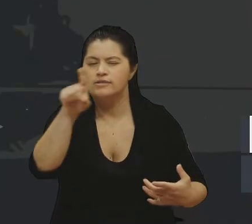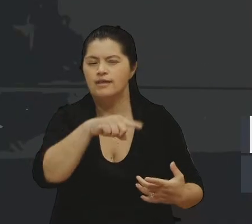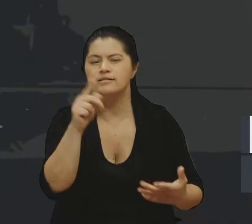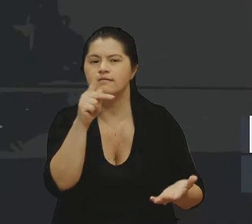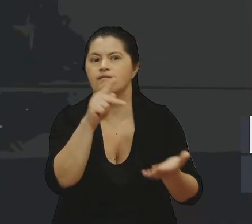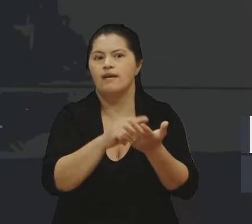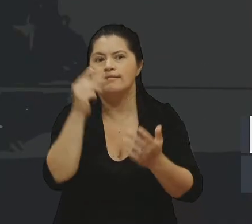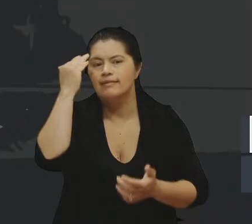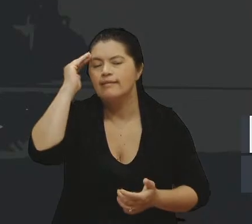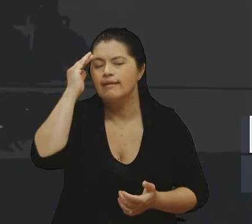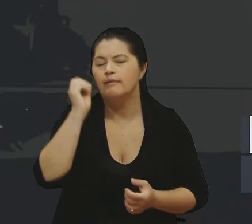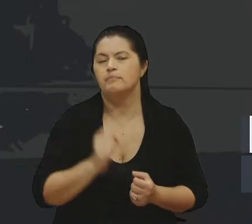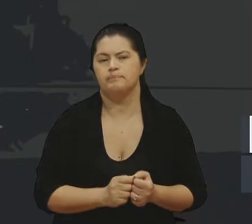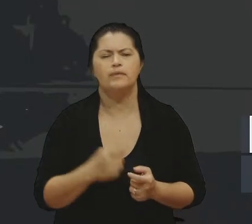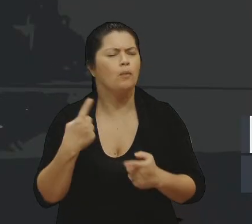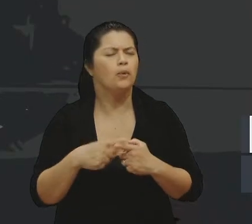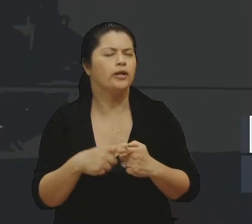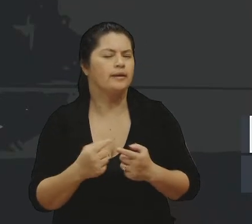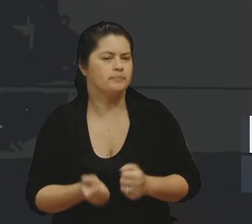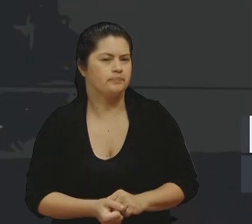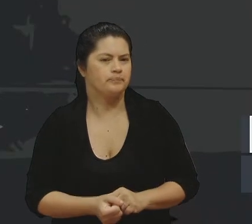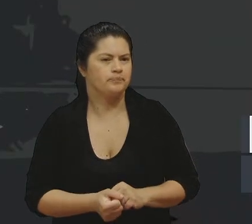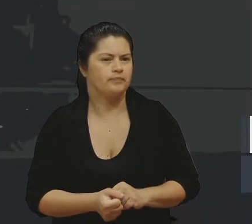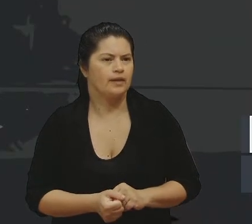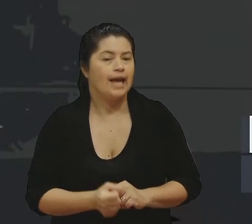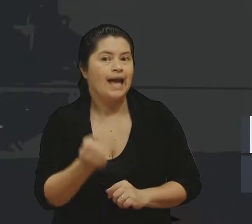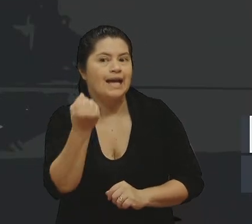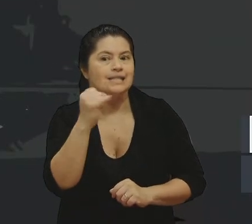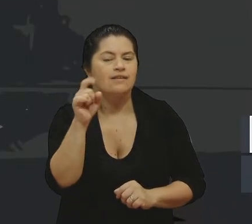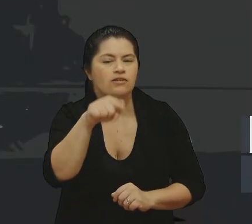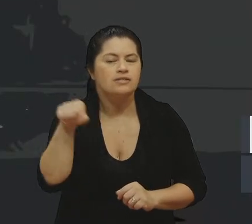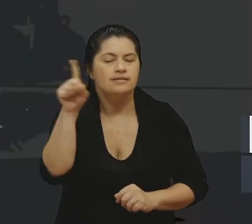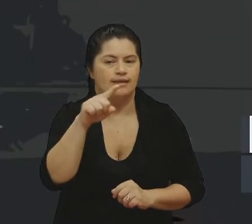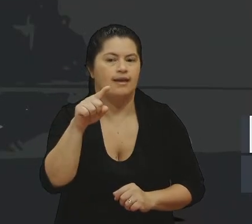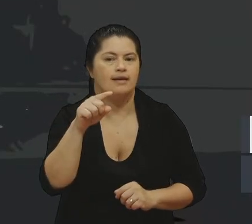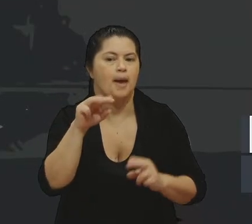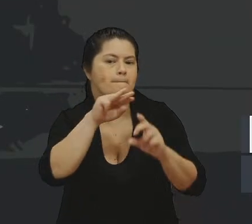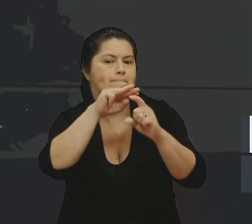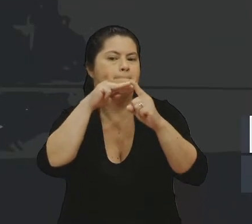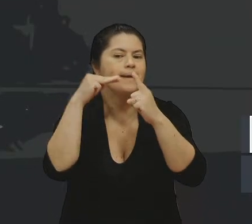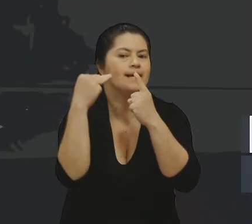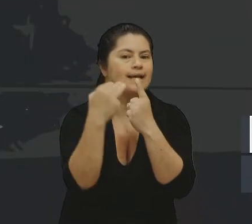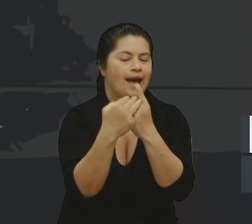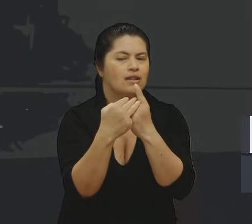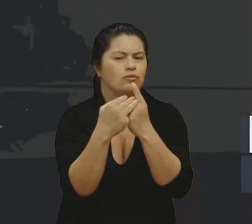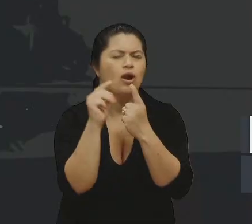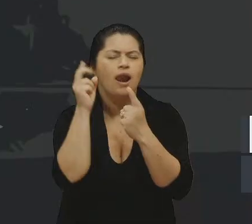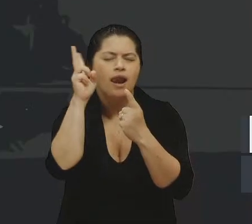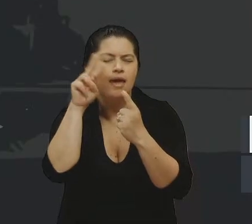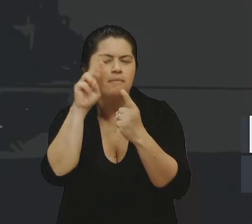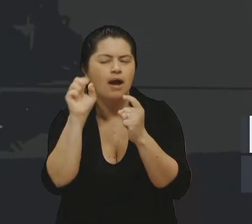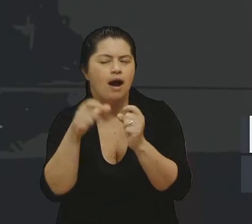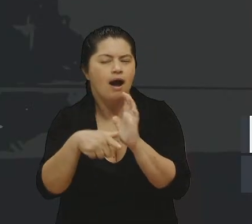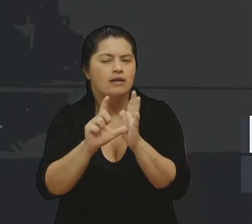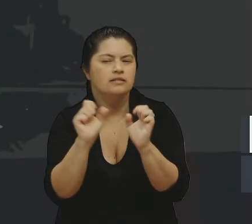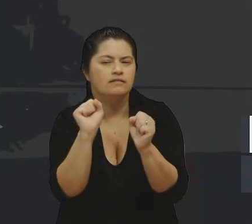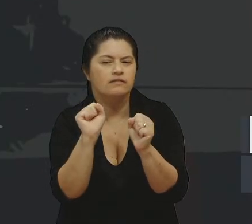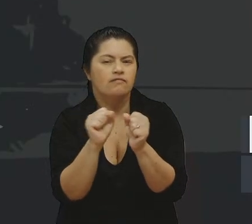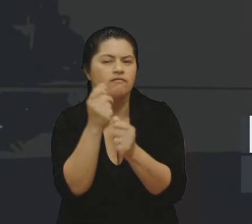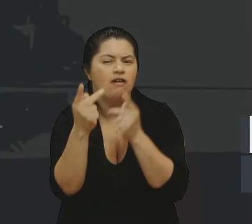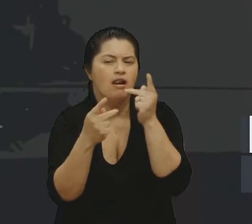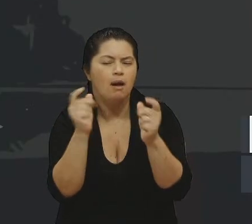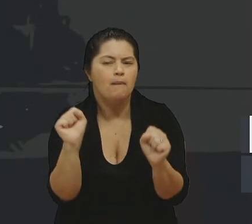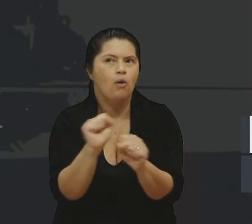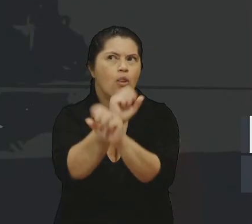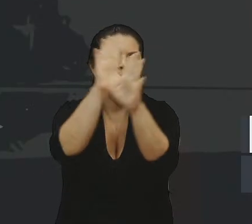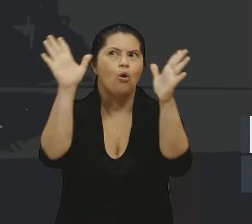vocês entendam isso. Por quê? Porque se o negócio de vocês está no mercado, lembra quando eu falei da clareza? A clareza começa por a gente enxergar